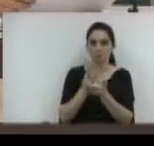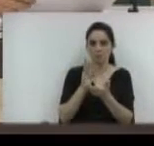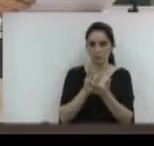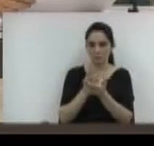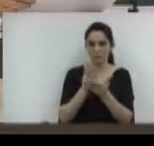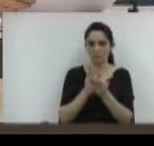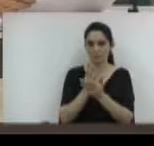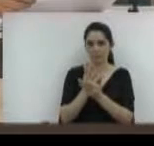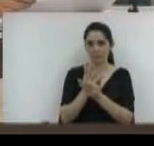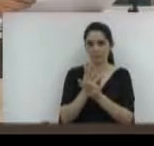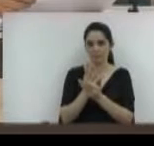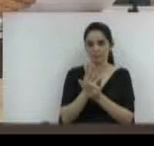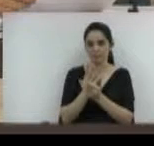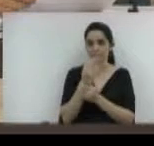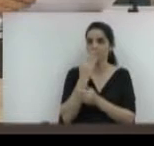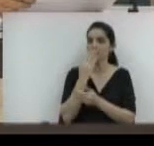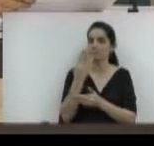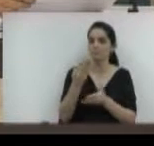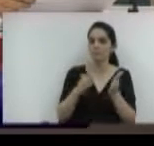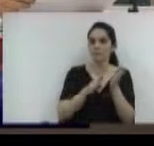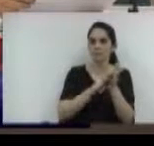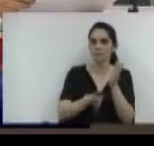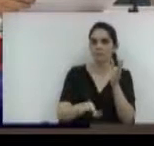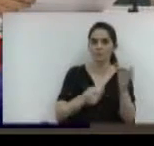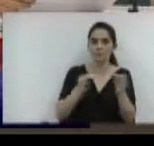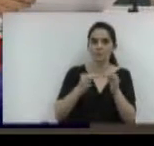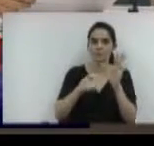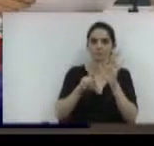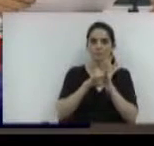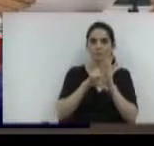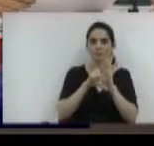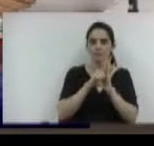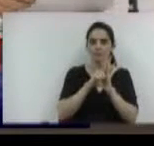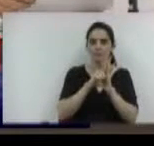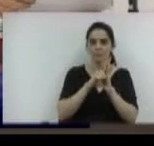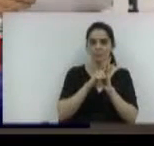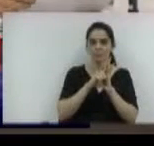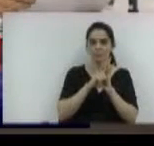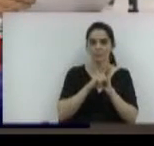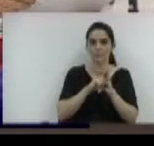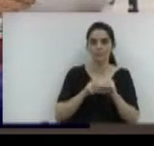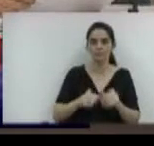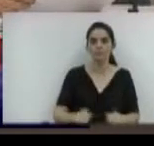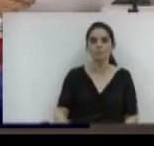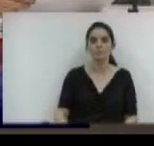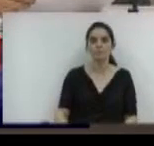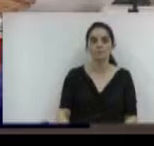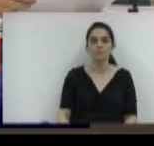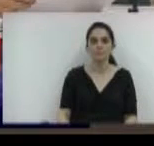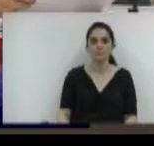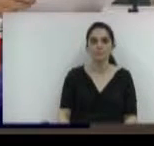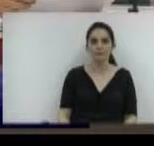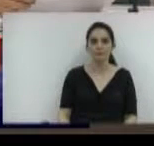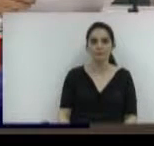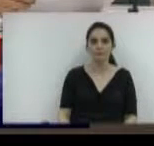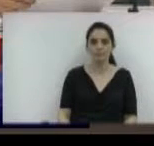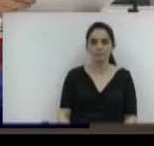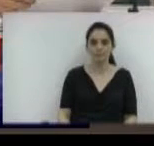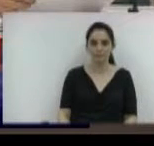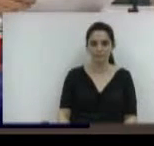no sentido de solicitar a retirada do projeto de lei abaixo relacionado, o qual se encontra em trâmite